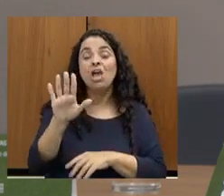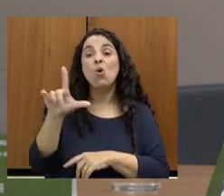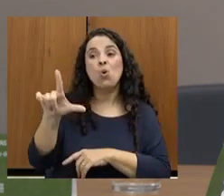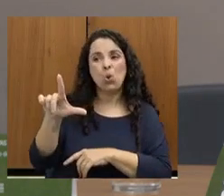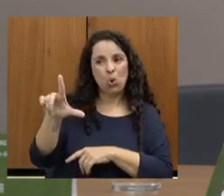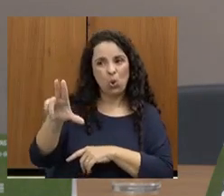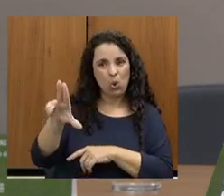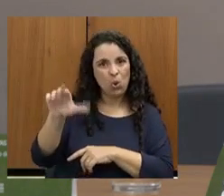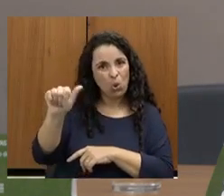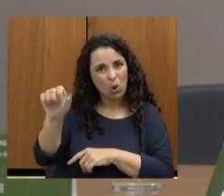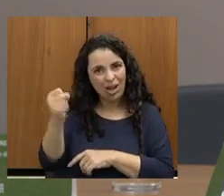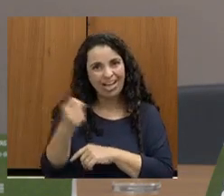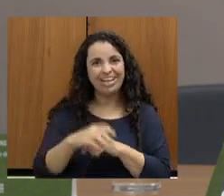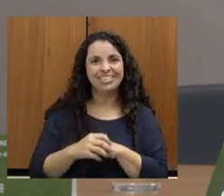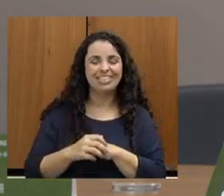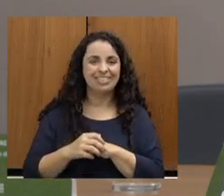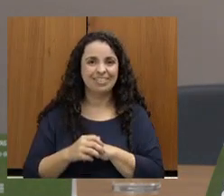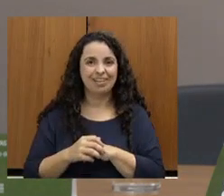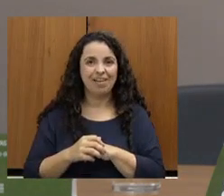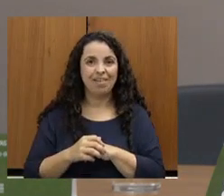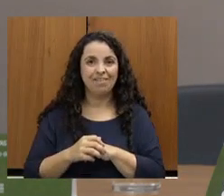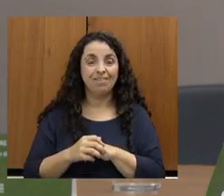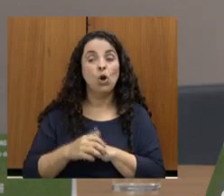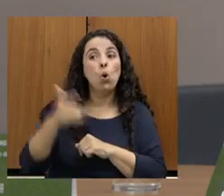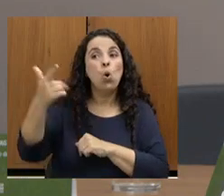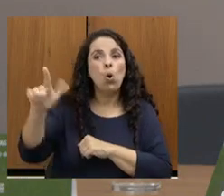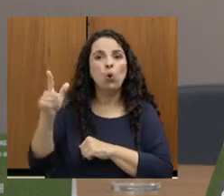na cabeça do meu filho para acordá-lo.